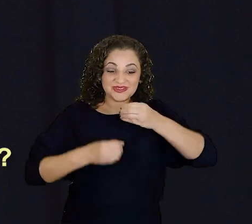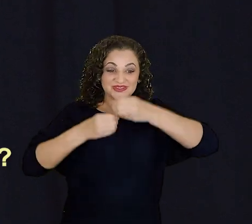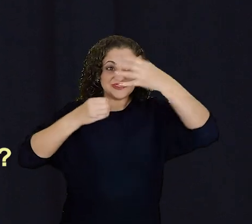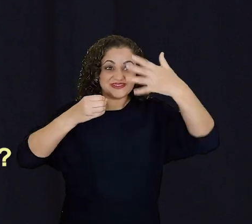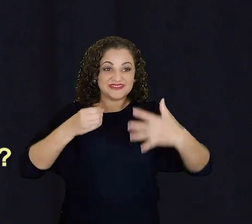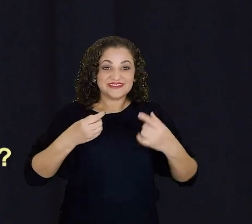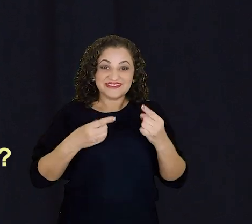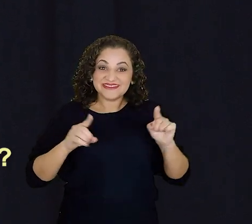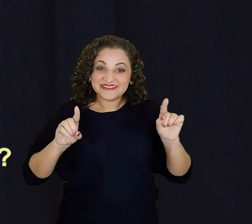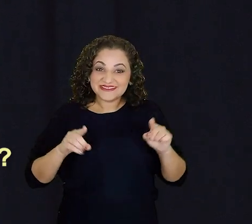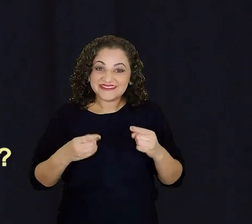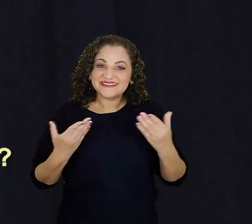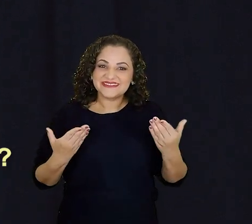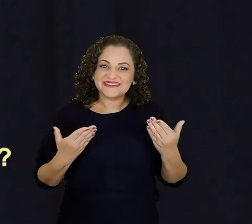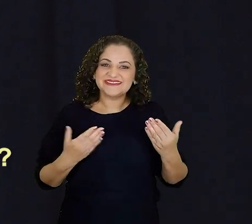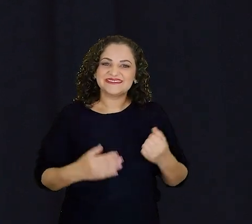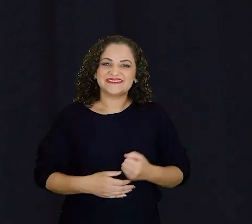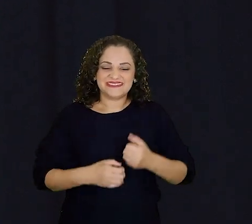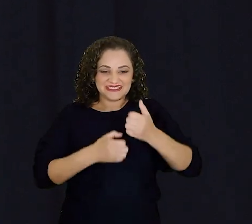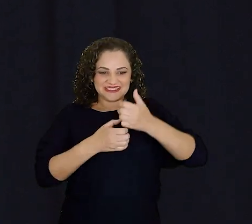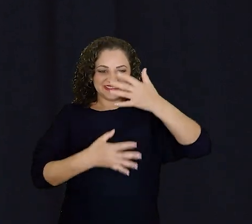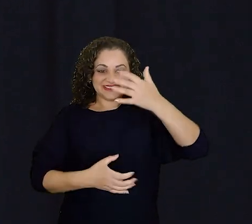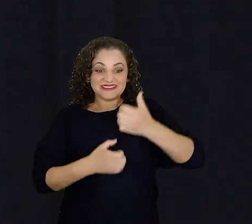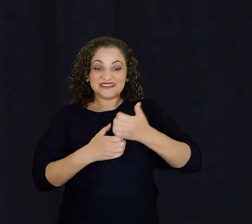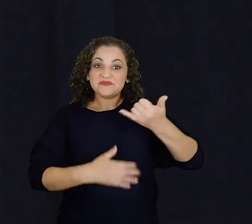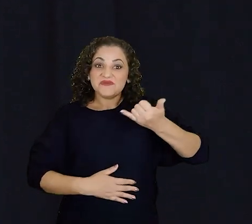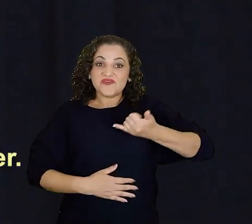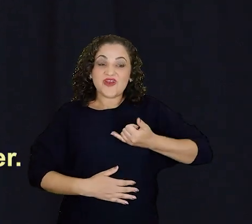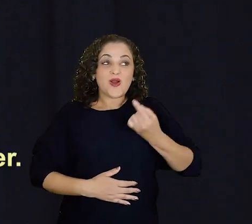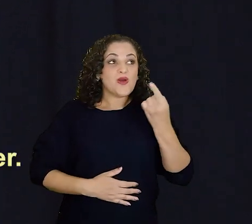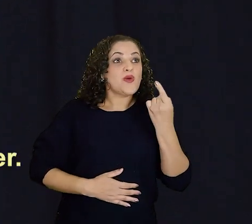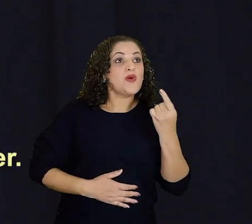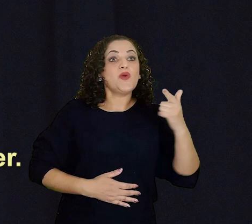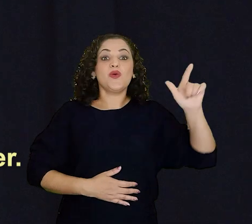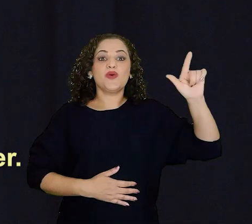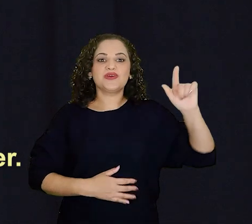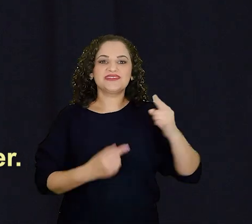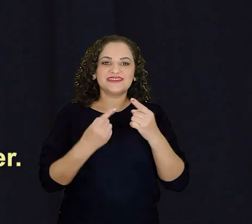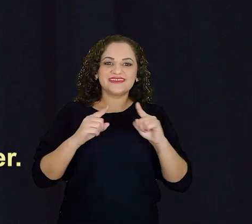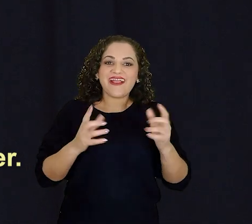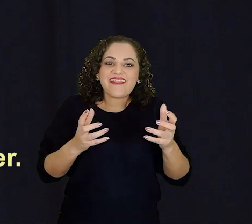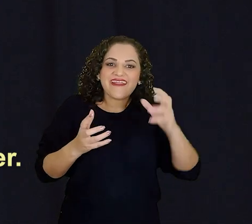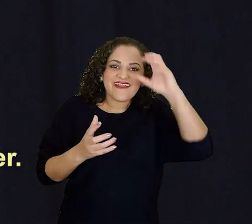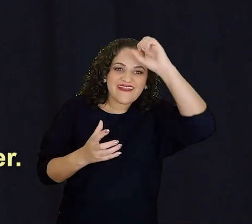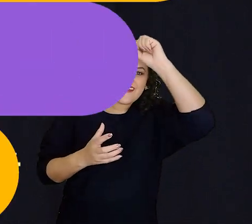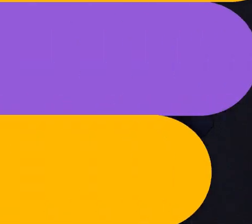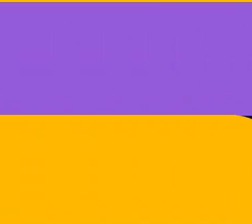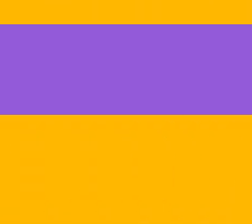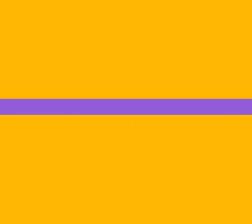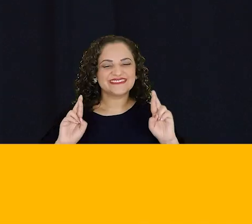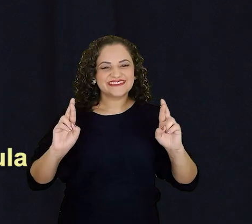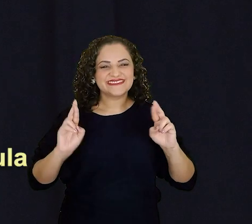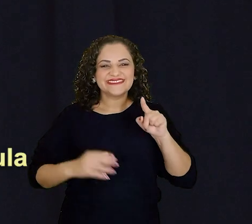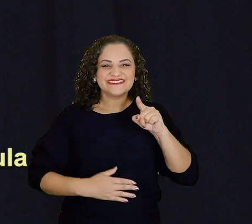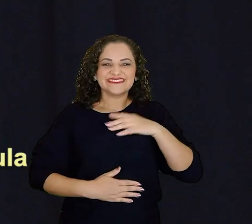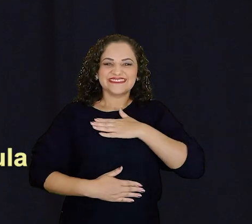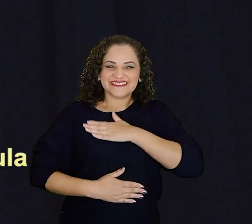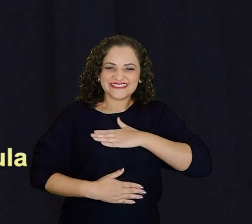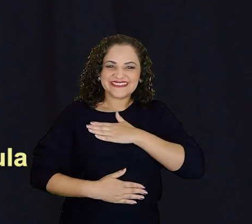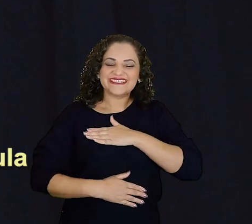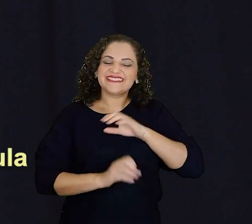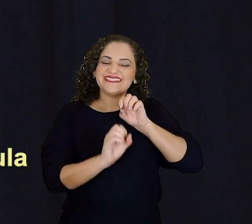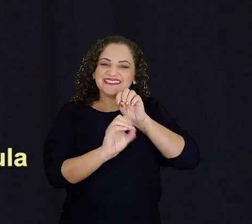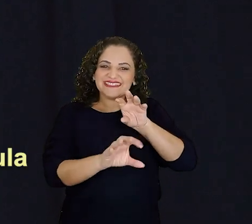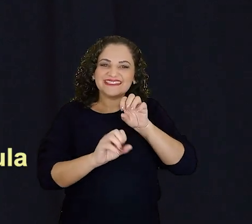você gostou desse conteúdo musical? Me conta aqui nos comentários qual outra música você gostaria de aprender. Eu espero que você